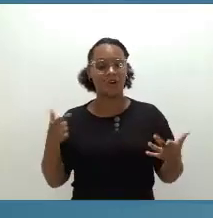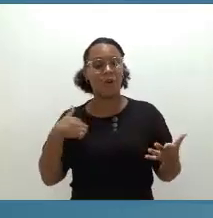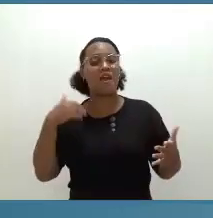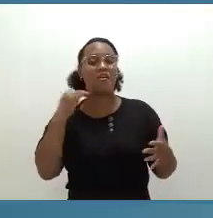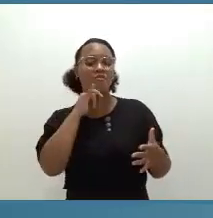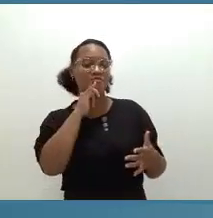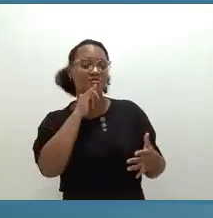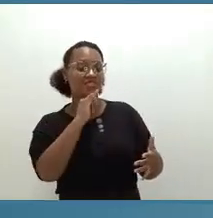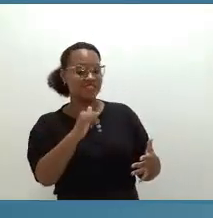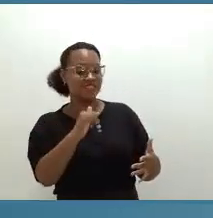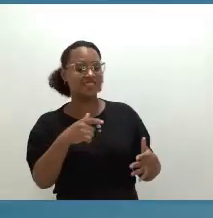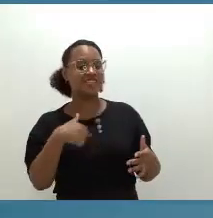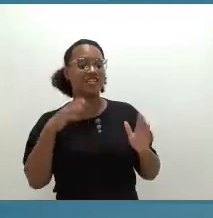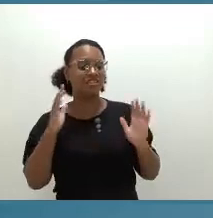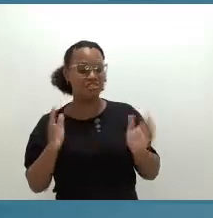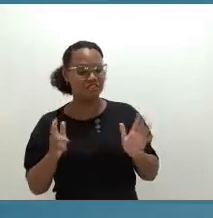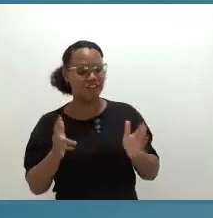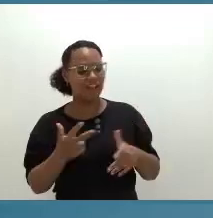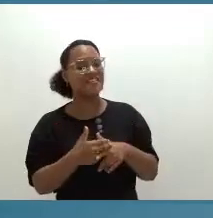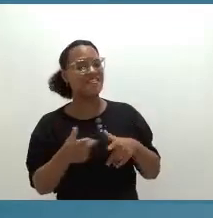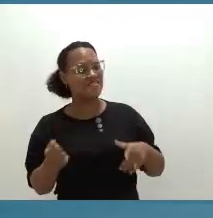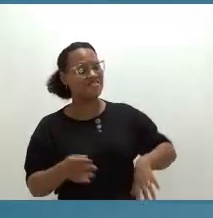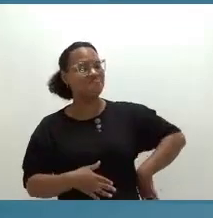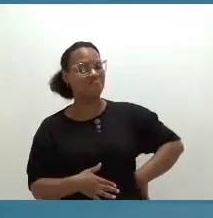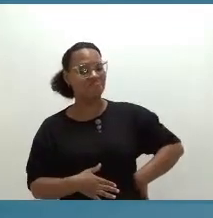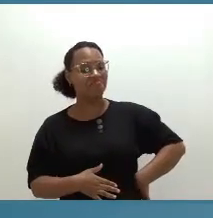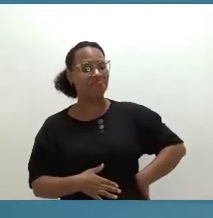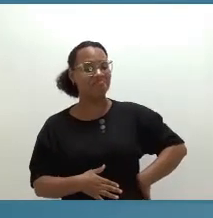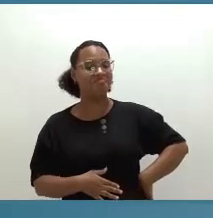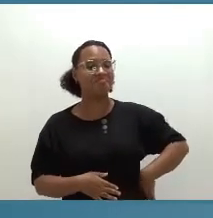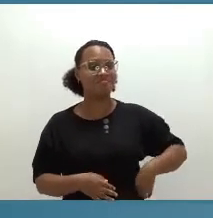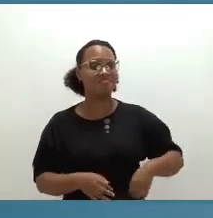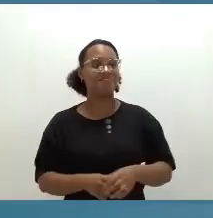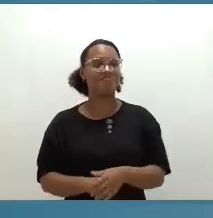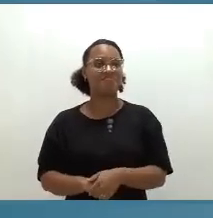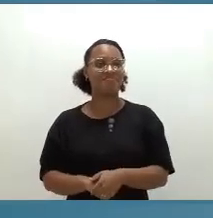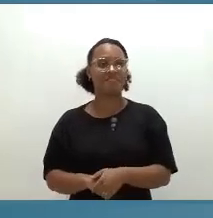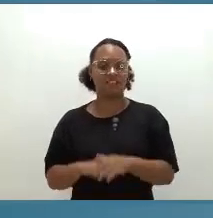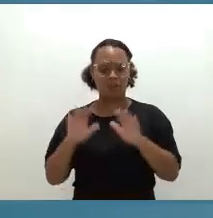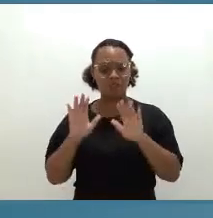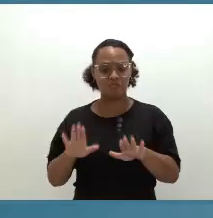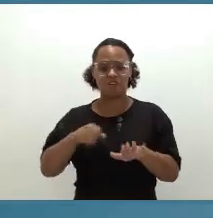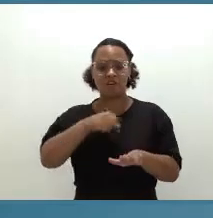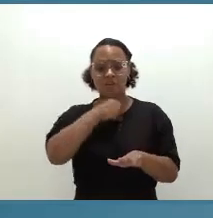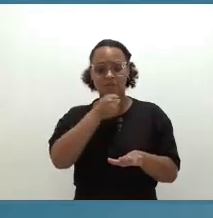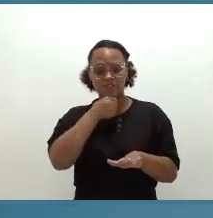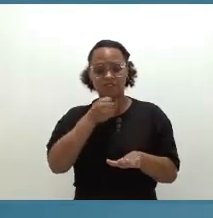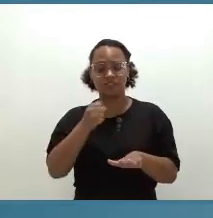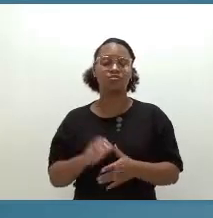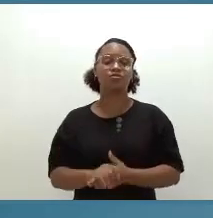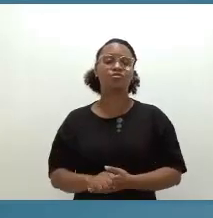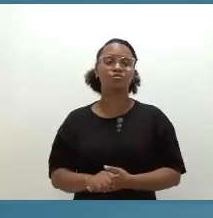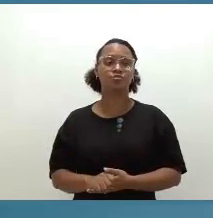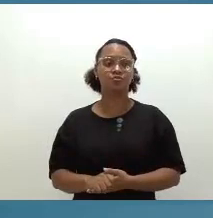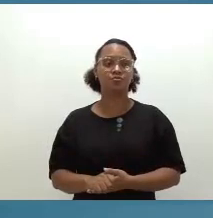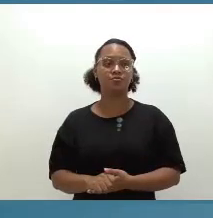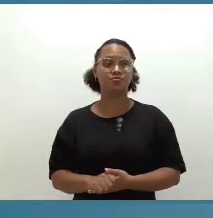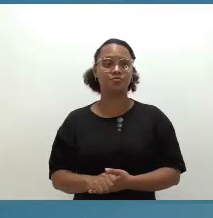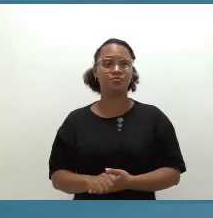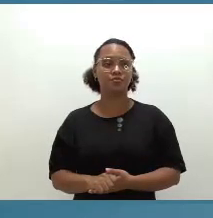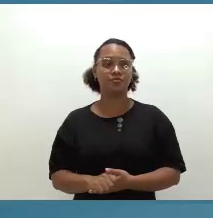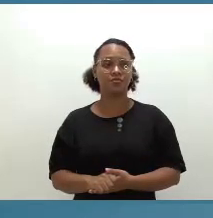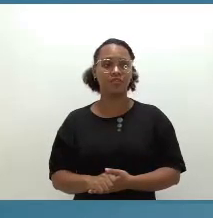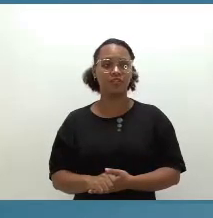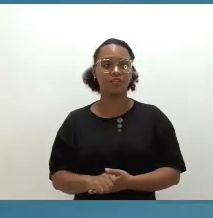mais antigos, a gente deixa os mais antigos, porque Vossa Excelência, né, se tiver mais candidatos, desembargador Maíra também,